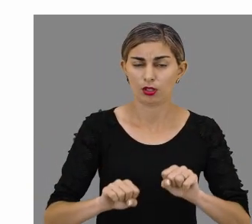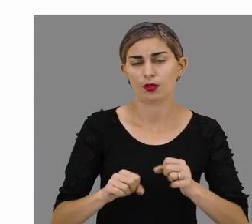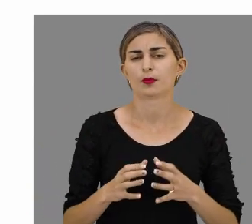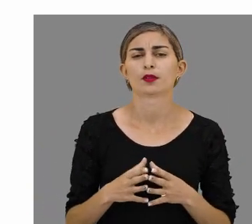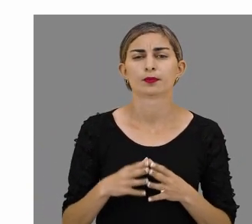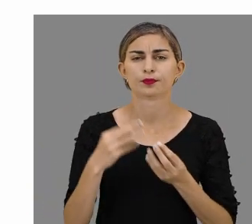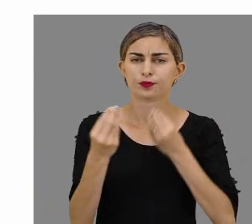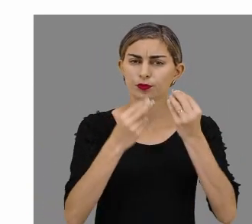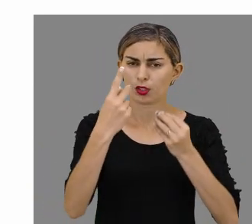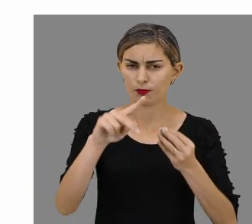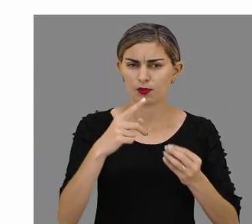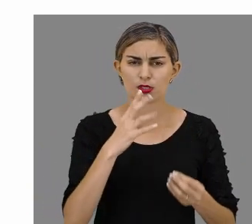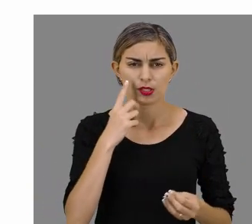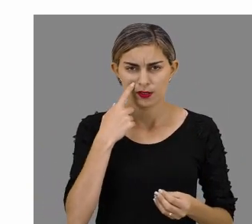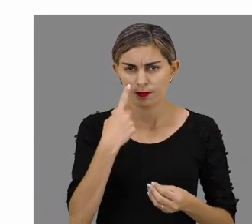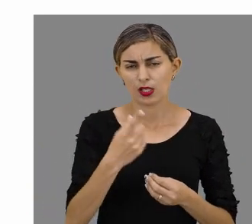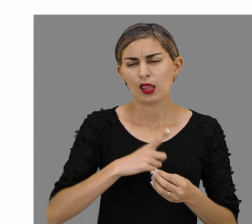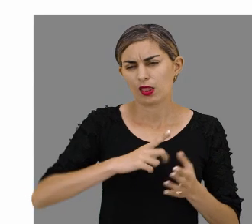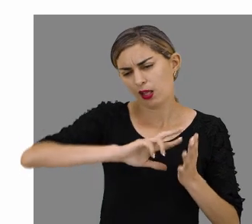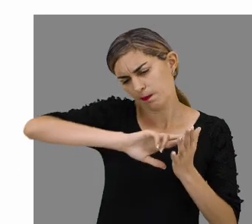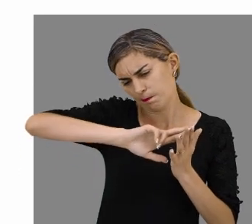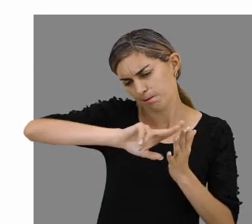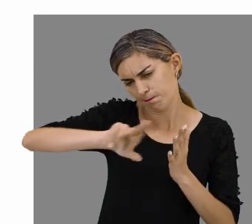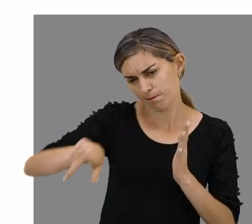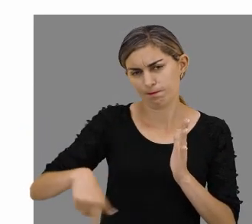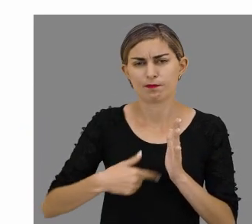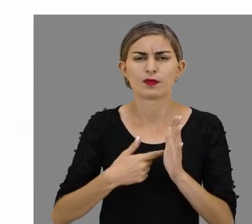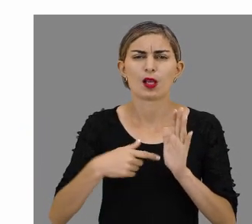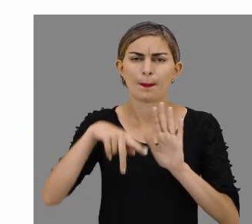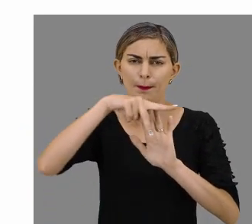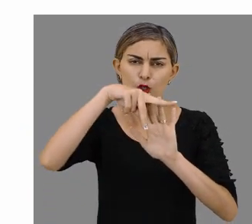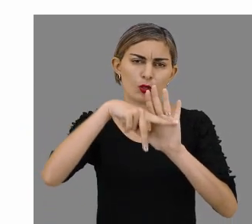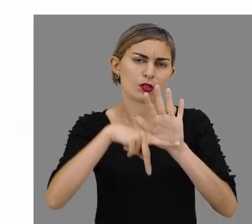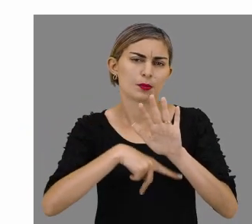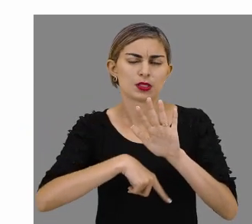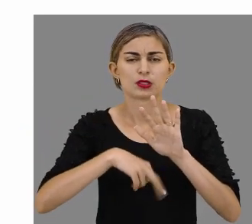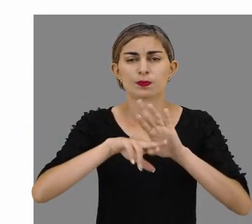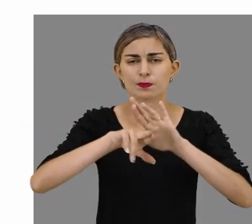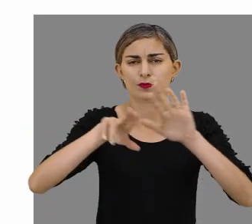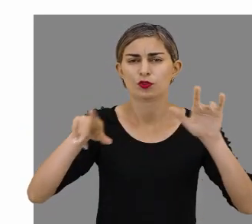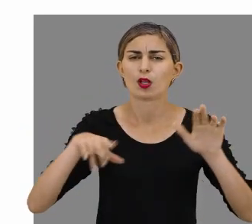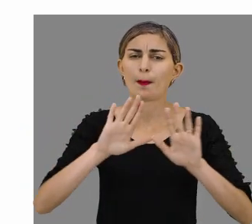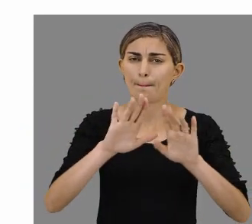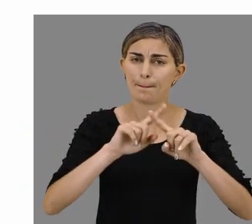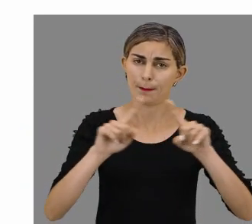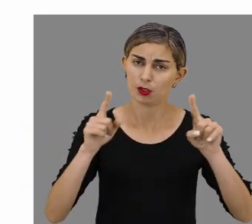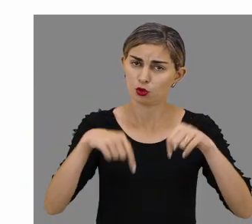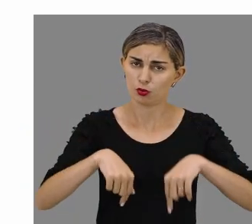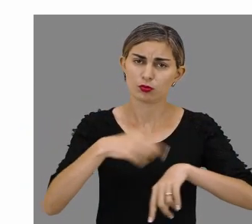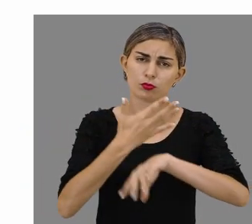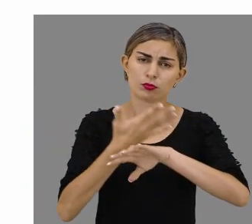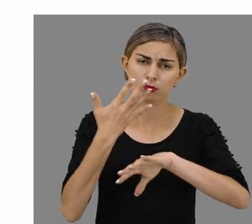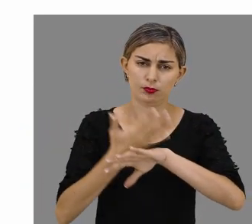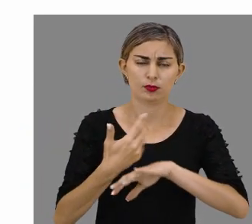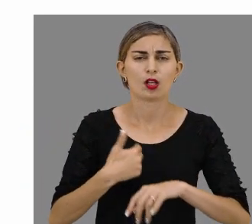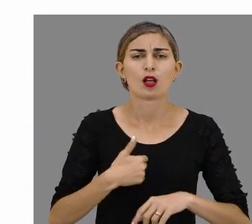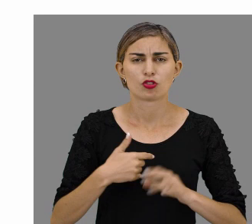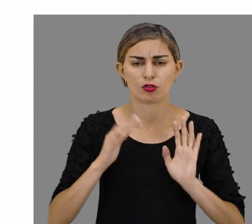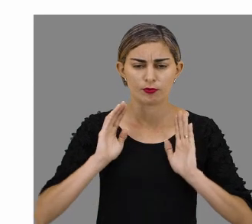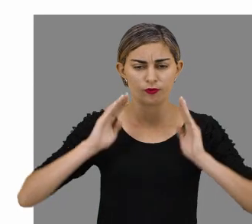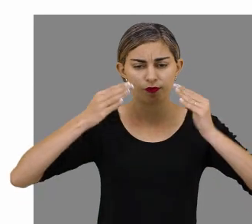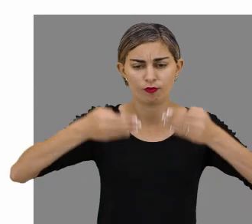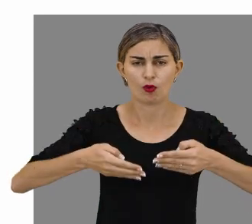Como vocês viram, existem diversos paradigmas de programação. Porém, na nossa disciplina, nós vamos